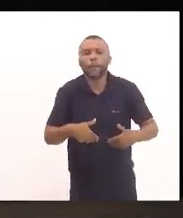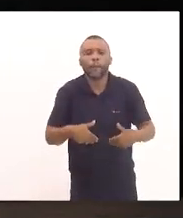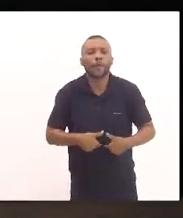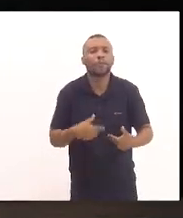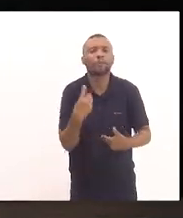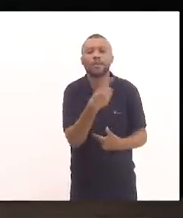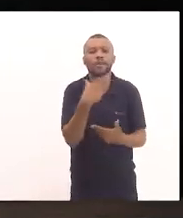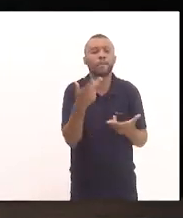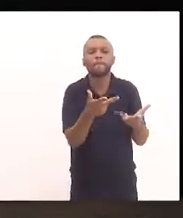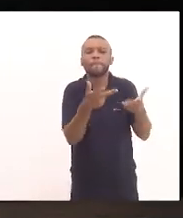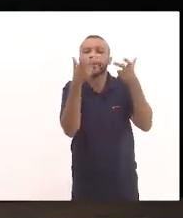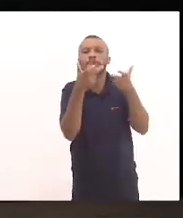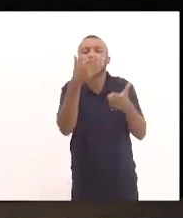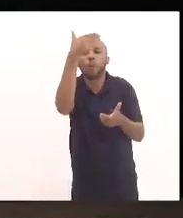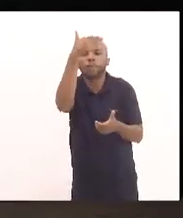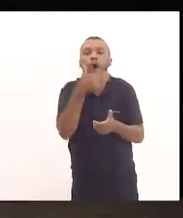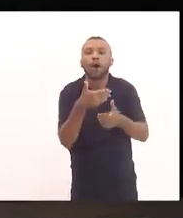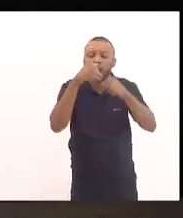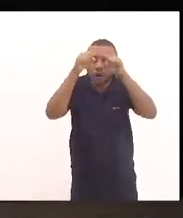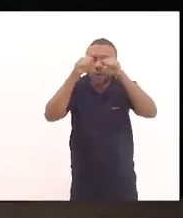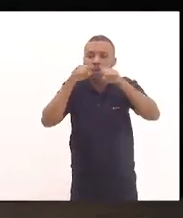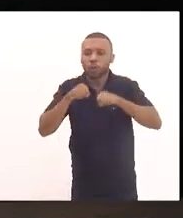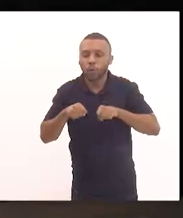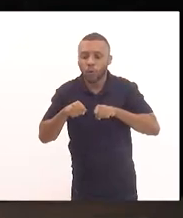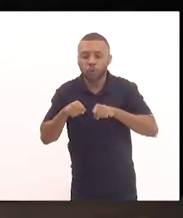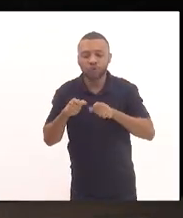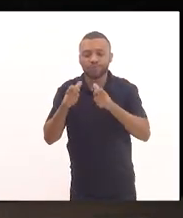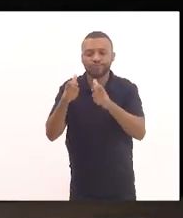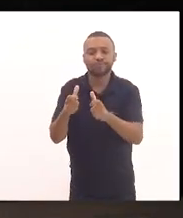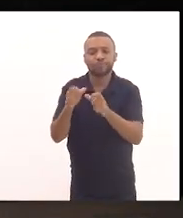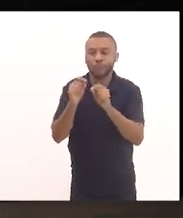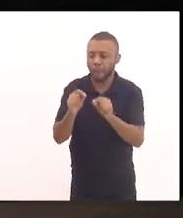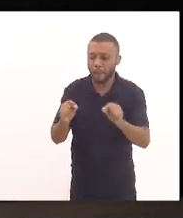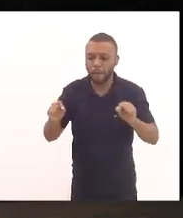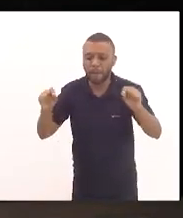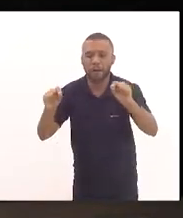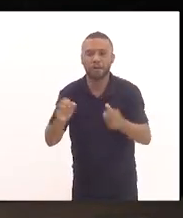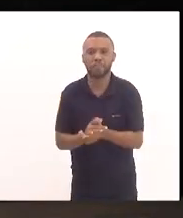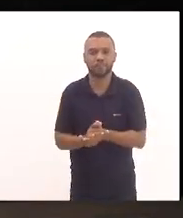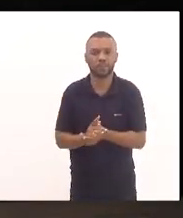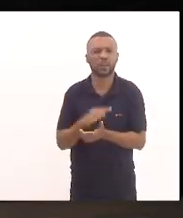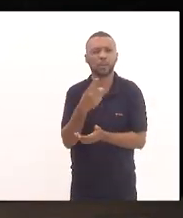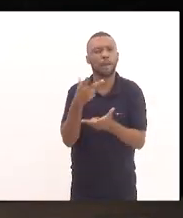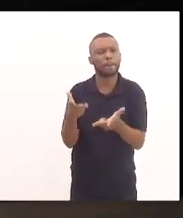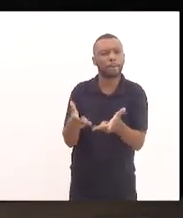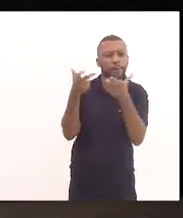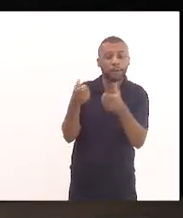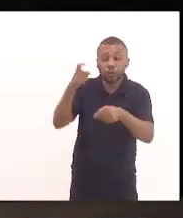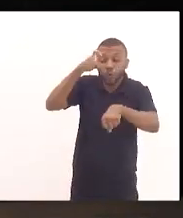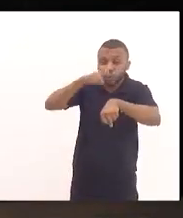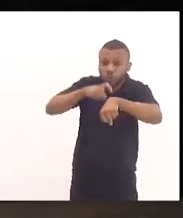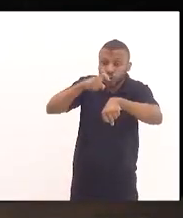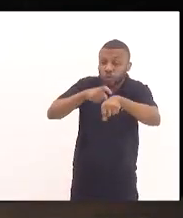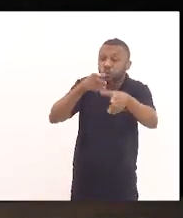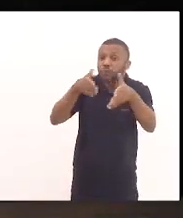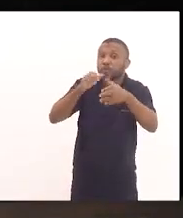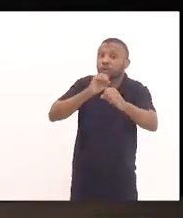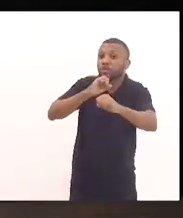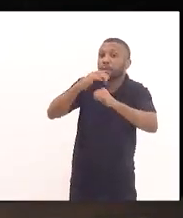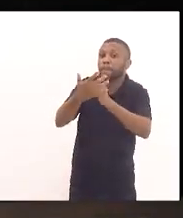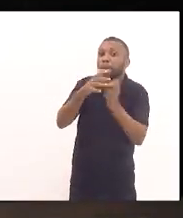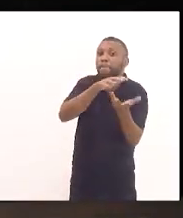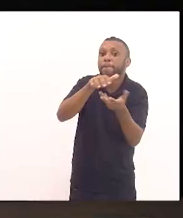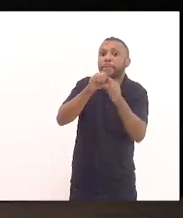isso concretamente nos nossos territórios. A gente viu que foi, durante o período de pandemia, o socorro,